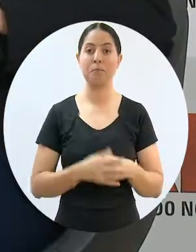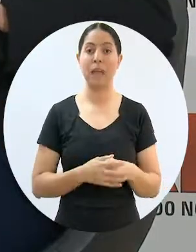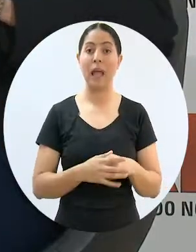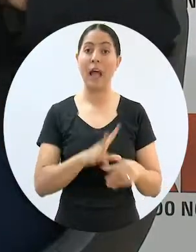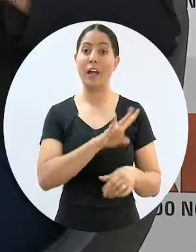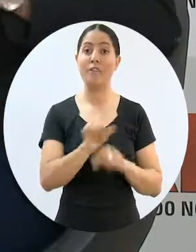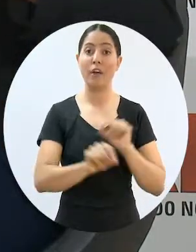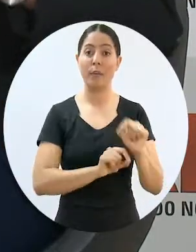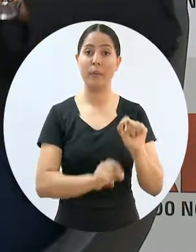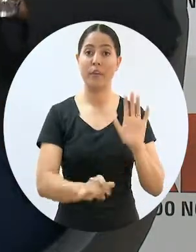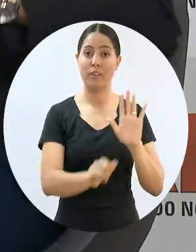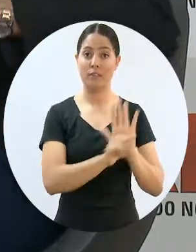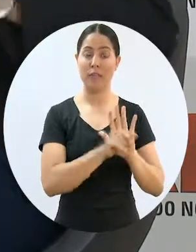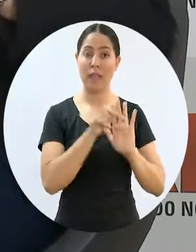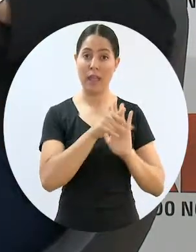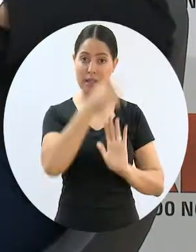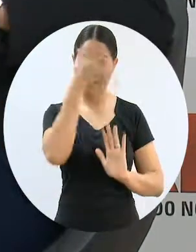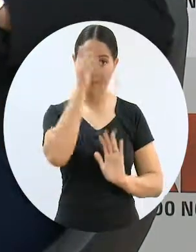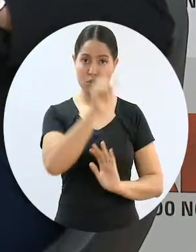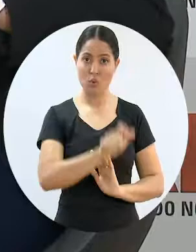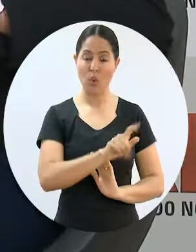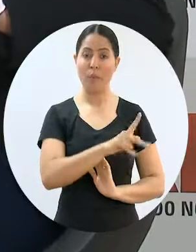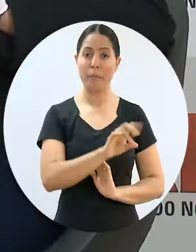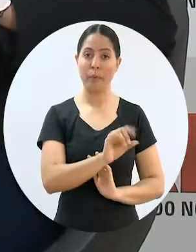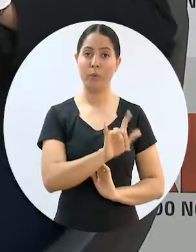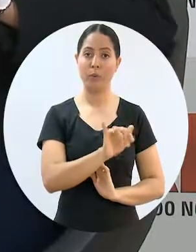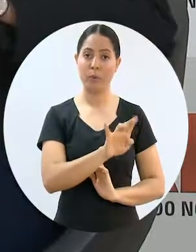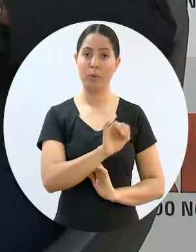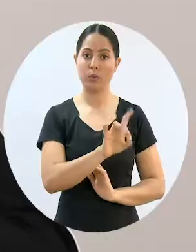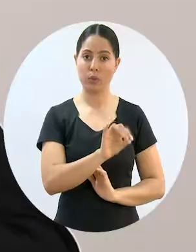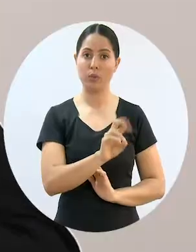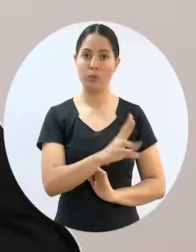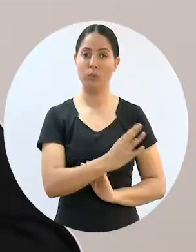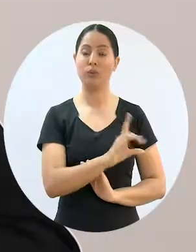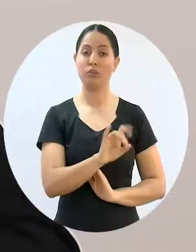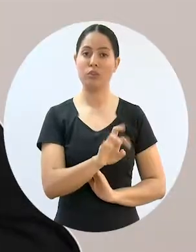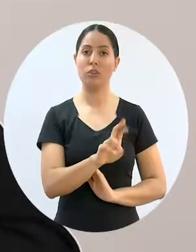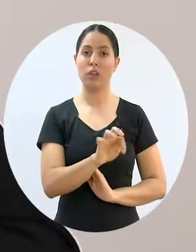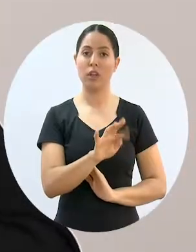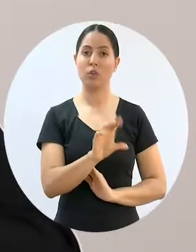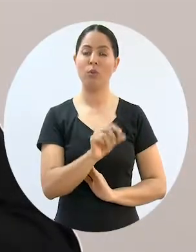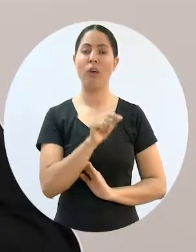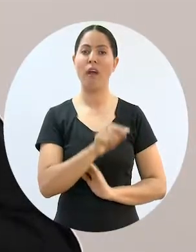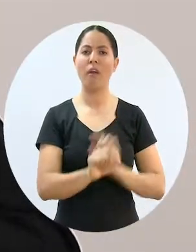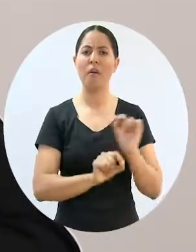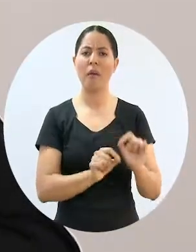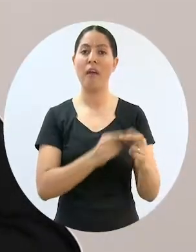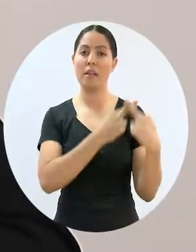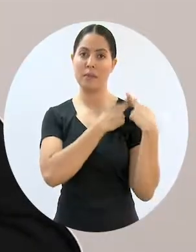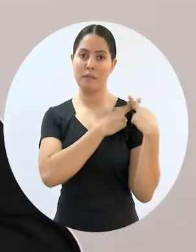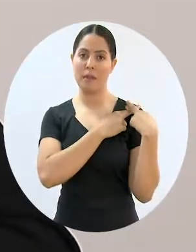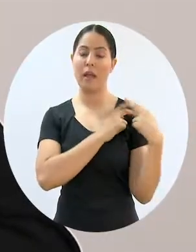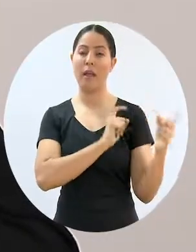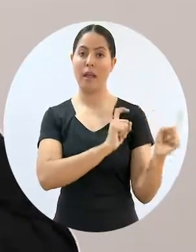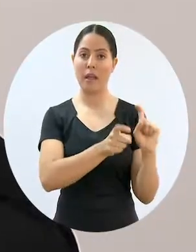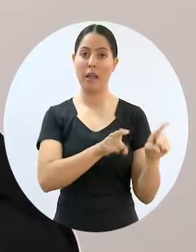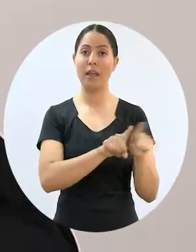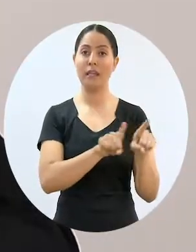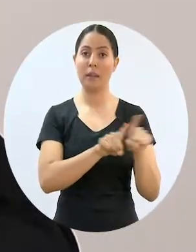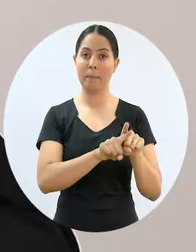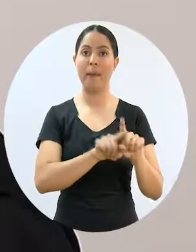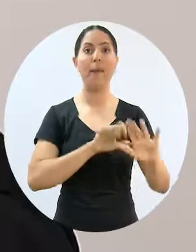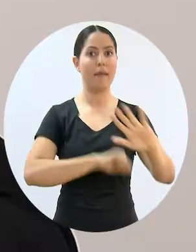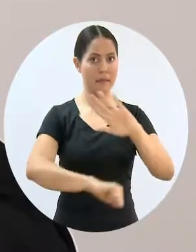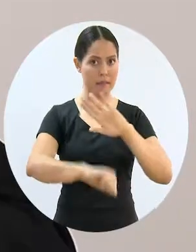direto. Esse poluidor poderá ser responsabilizado administrativa e criminalmente, porque